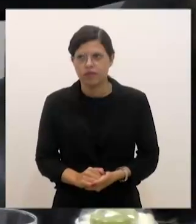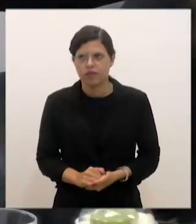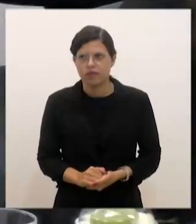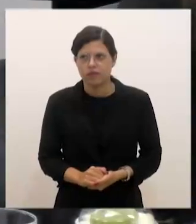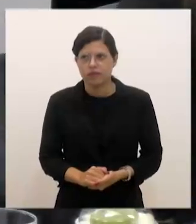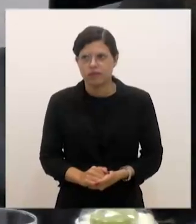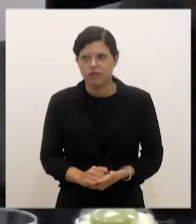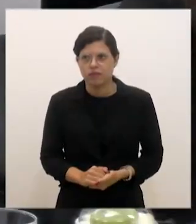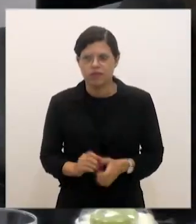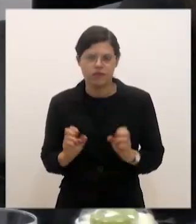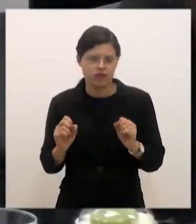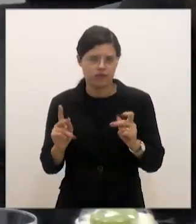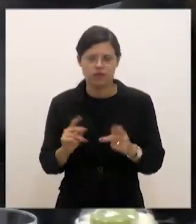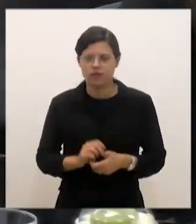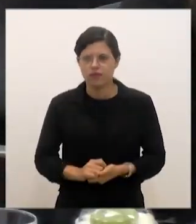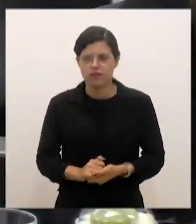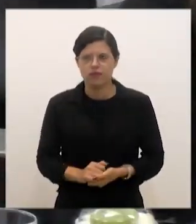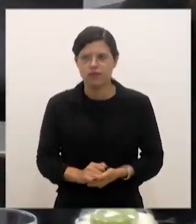Ok.